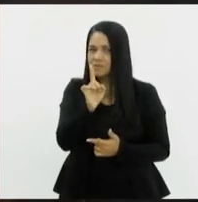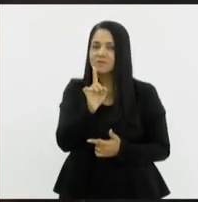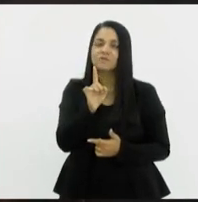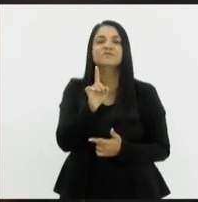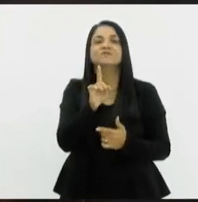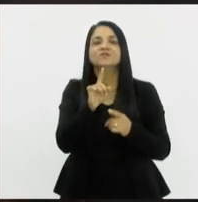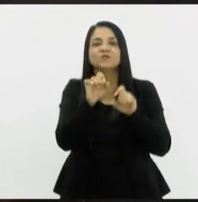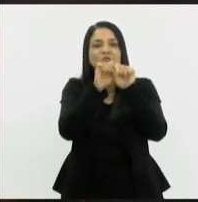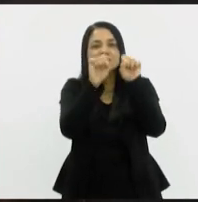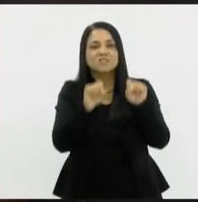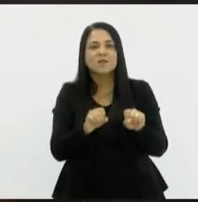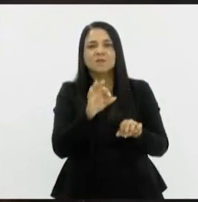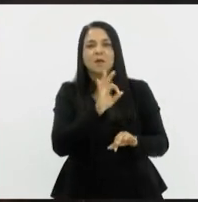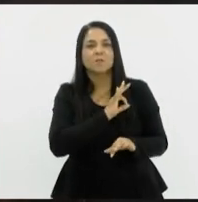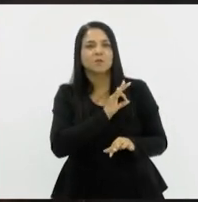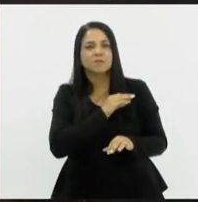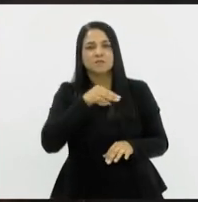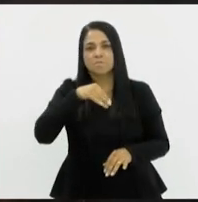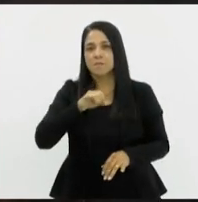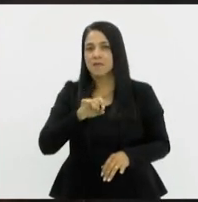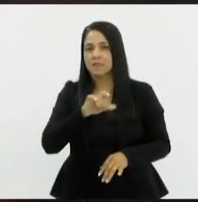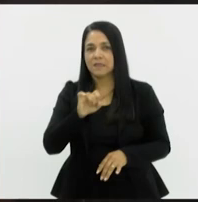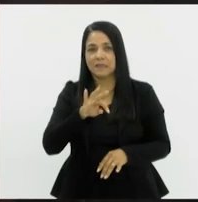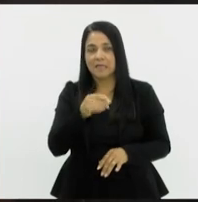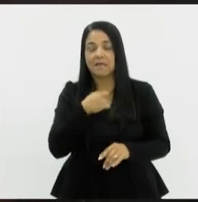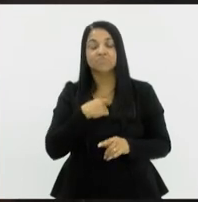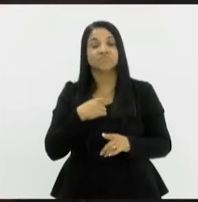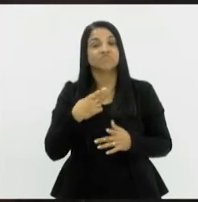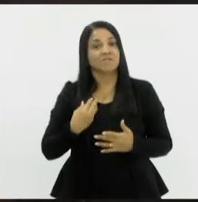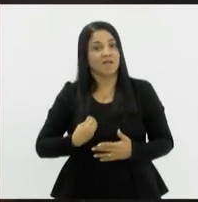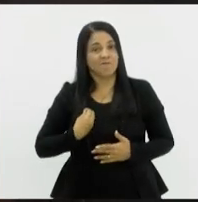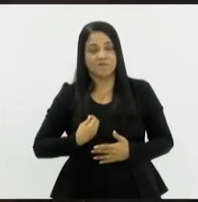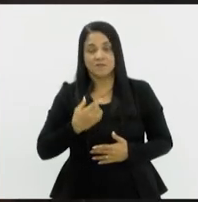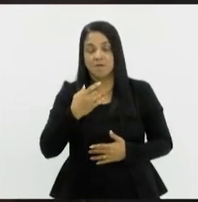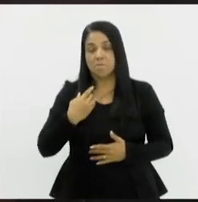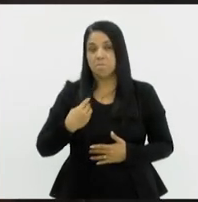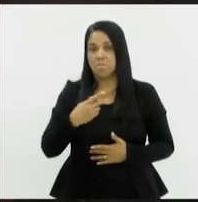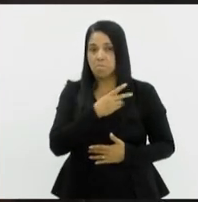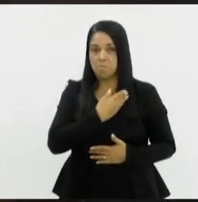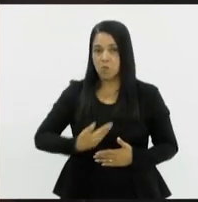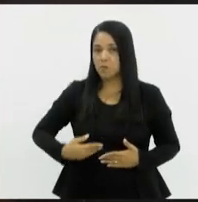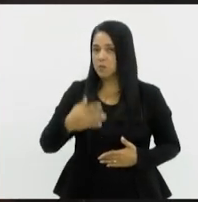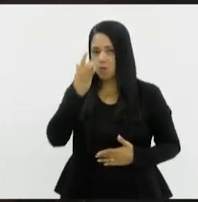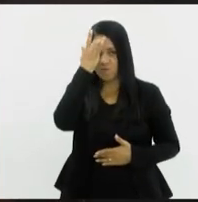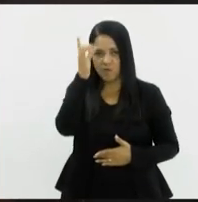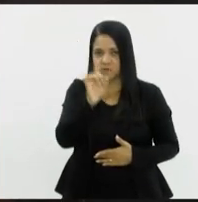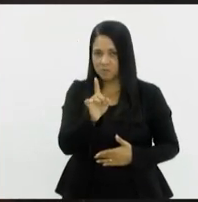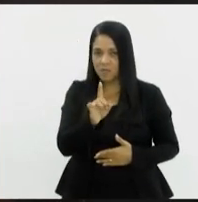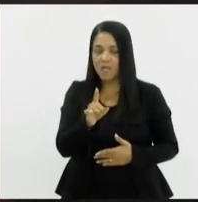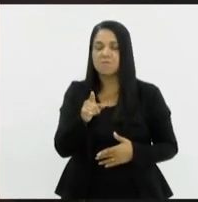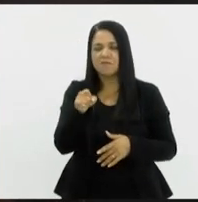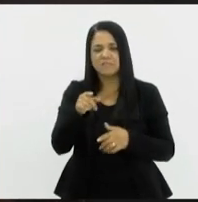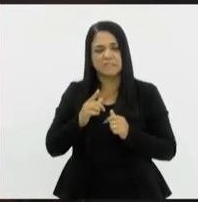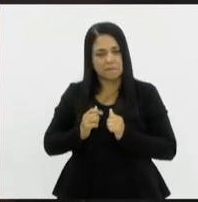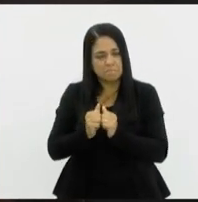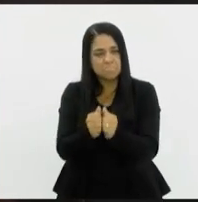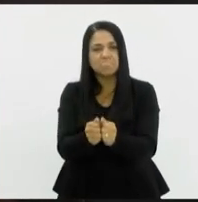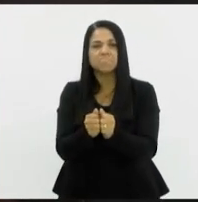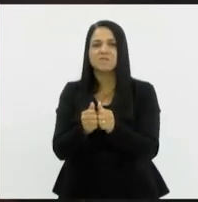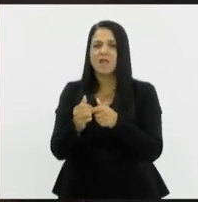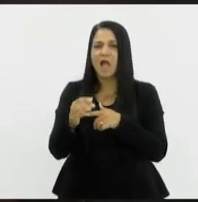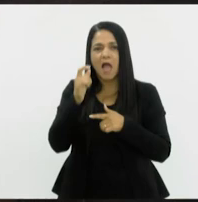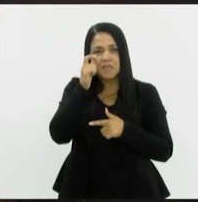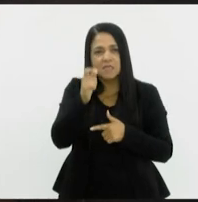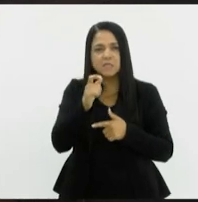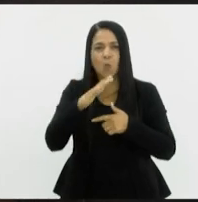sistema da Polícia Militar do Estado, como não é fácil também a vida pública, e vocês estão sempre ao lado, dando força, dando carinho, dando atenção, e é